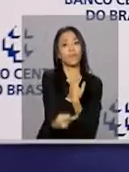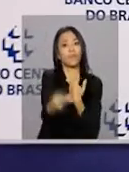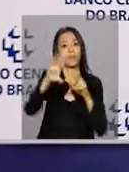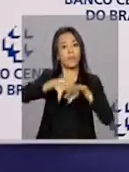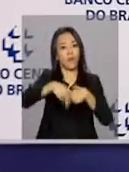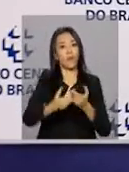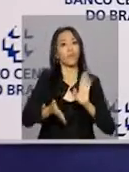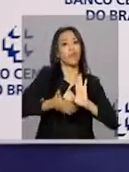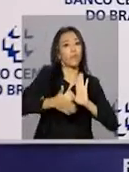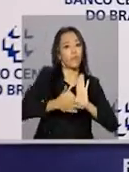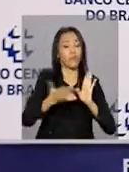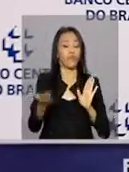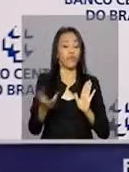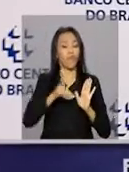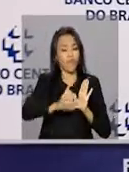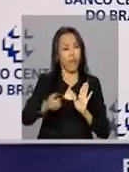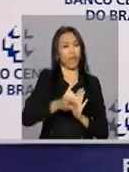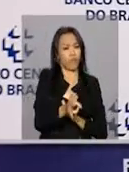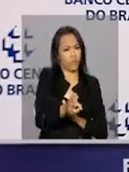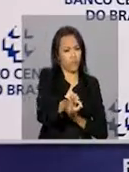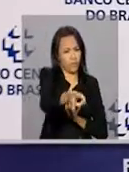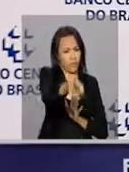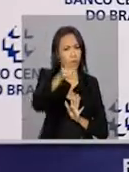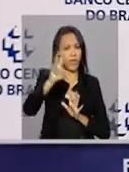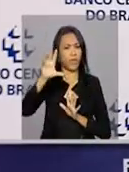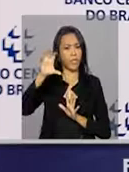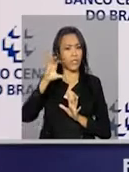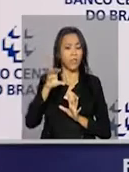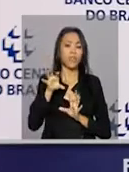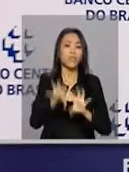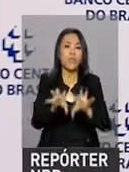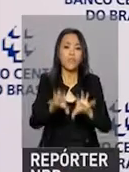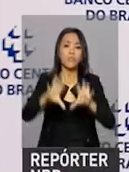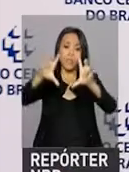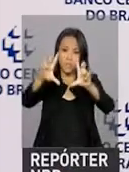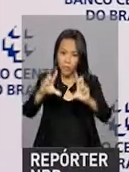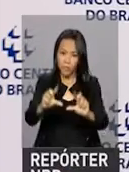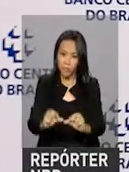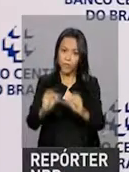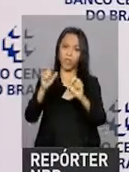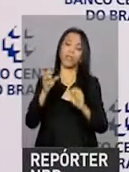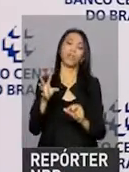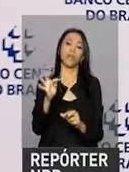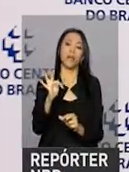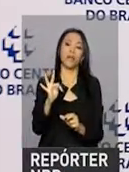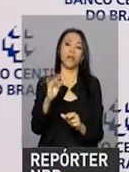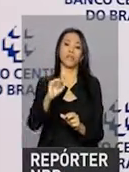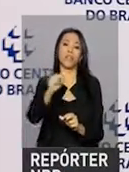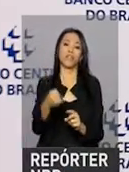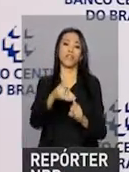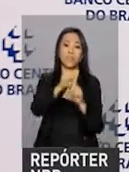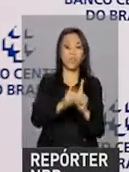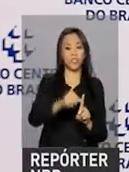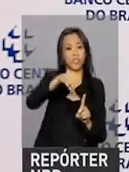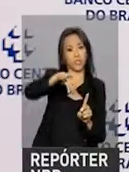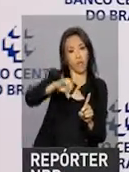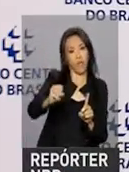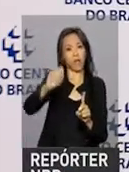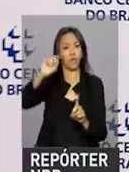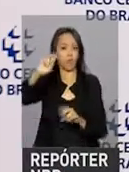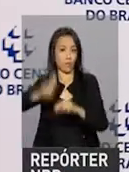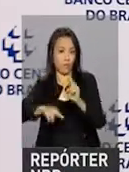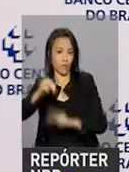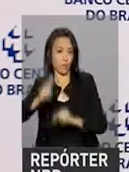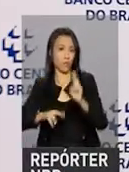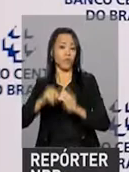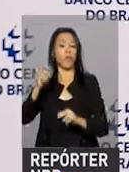continuar impactando a essas taxas para baixo nos meses de maio e junho até atingir seu